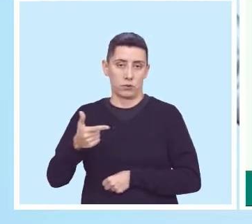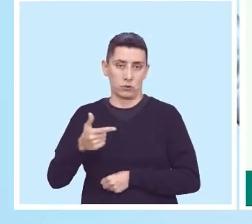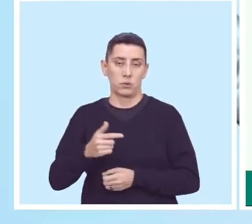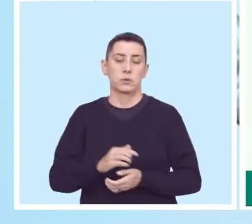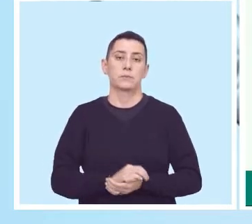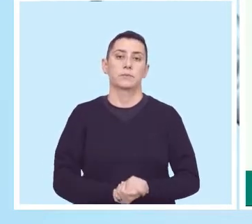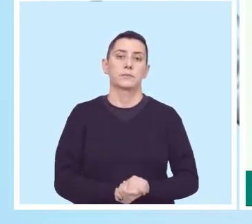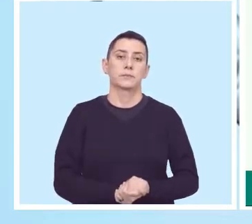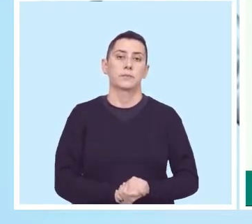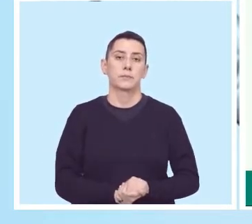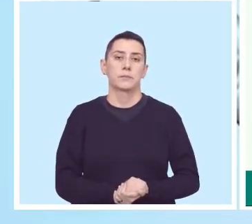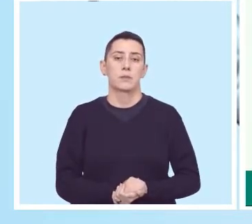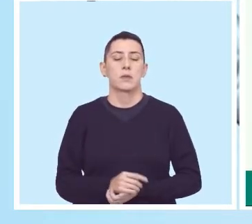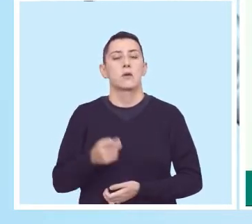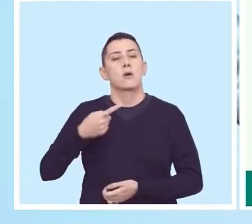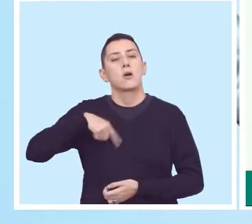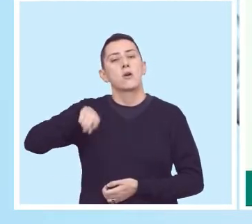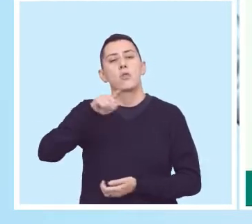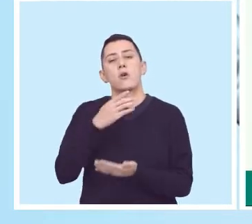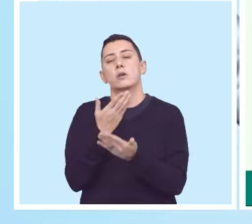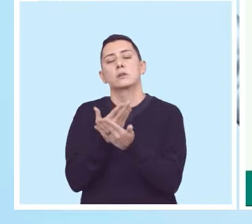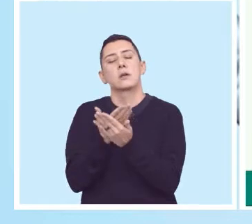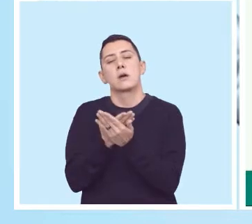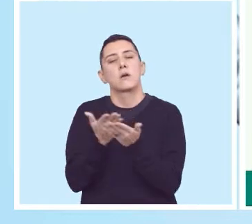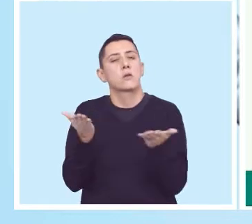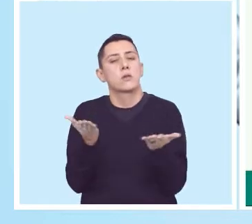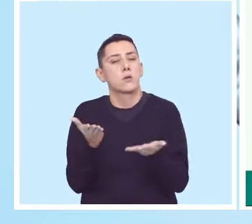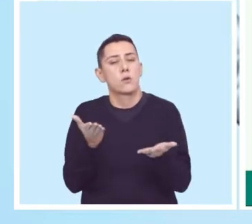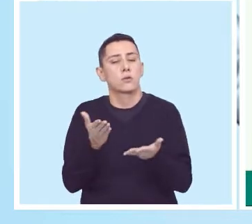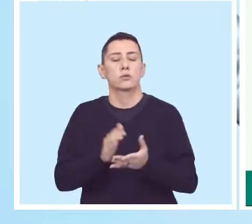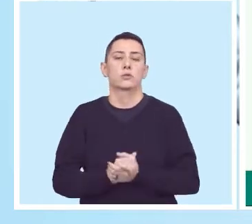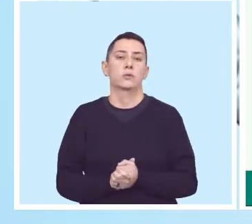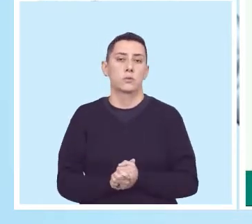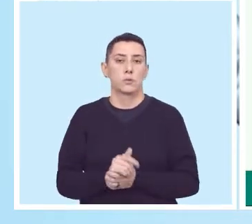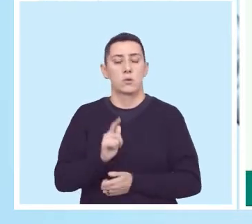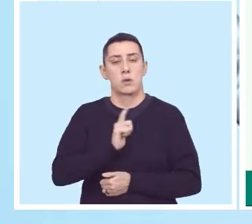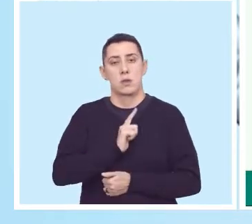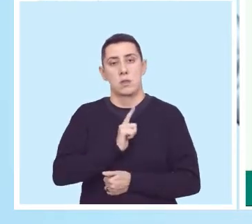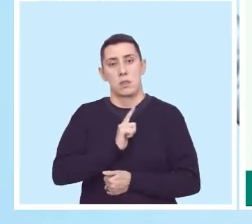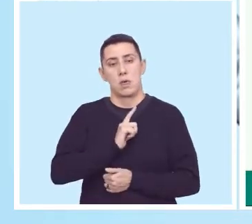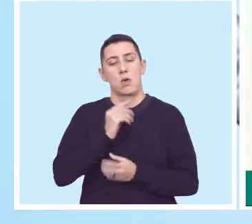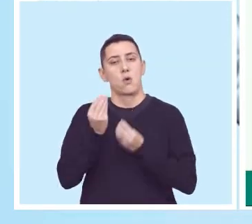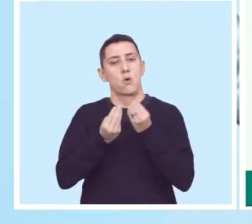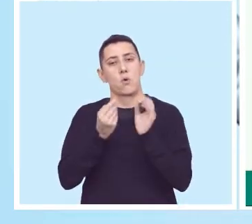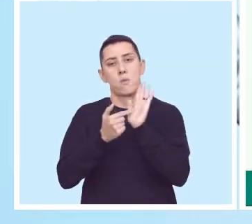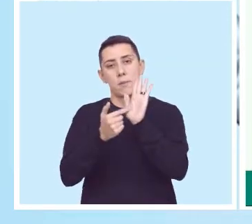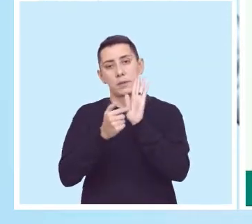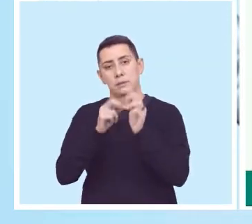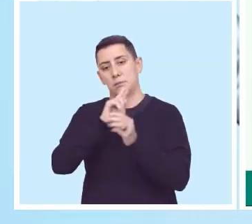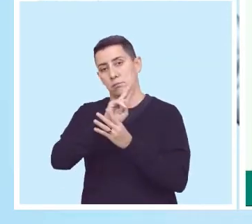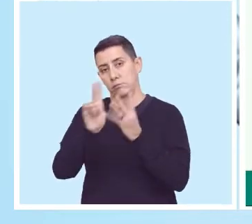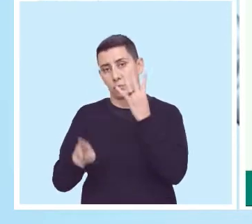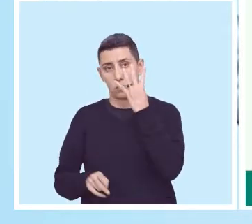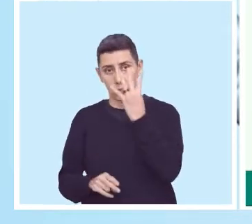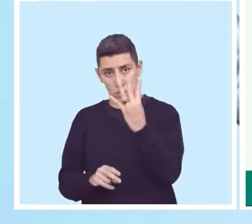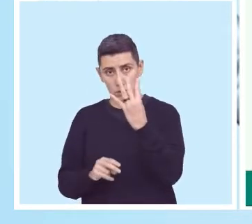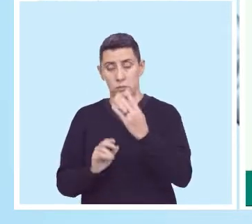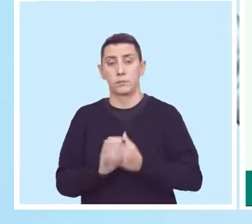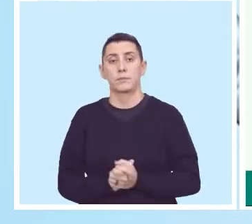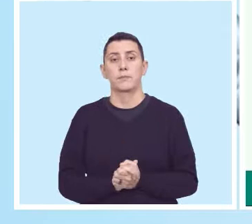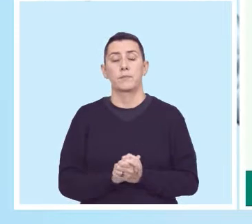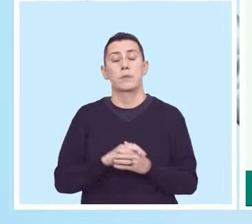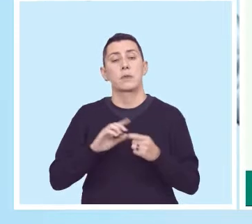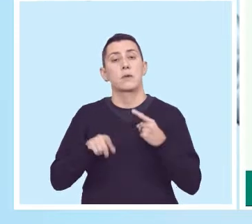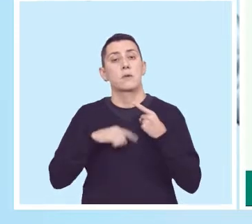a nossa Open Class ela vai ser distribuída e apresentada em 4 tópicos. Esse primeiro